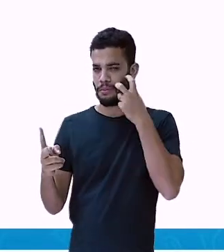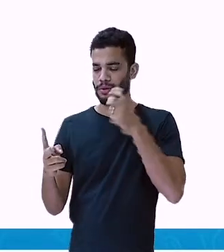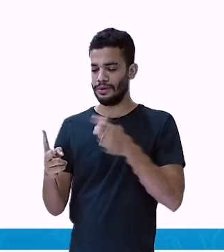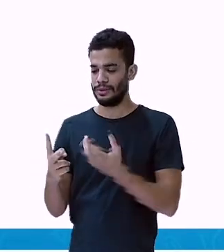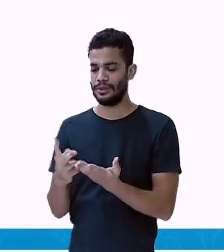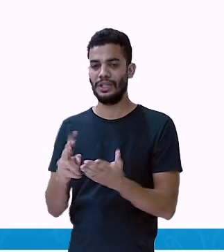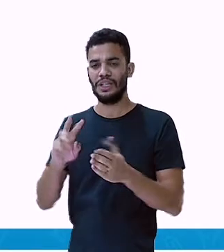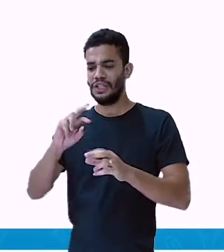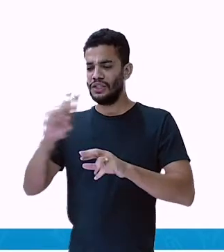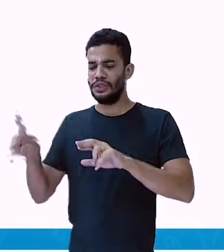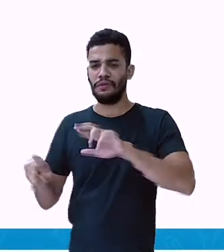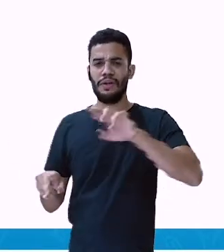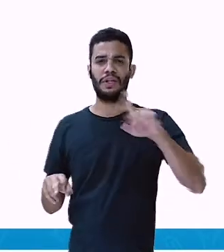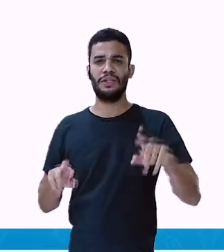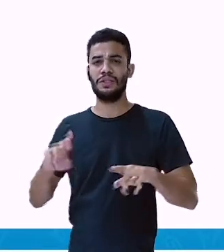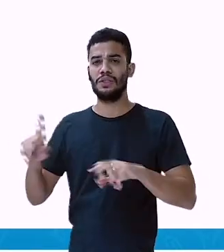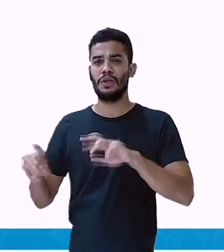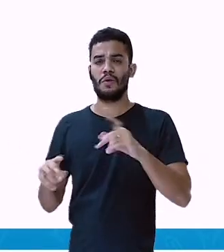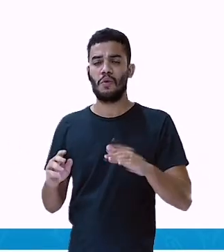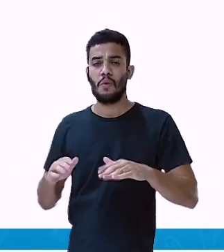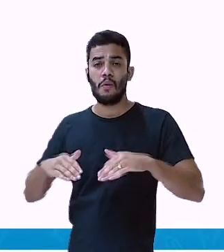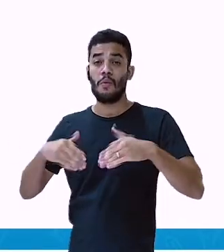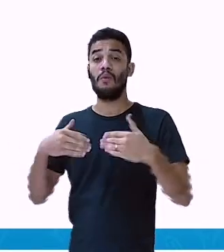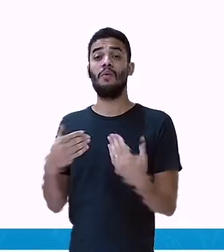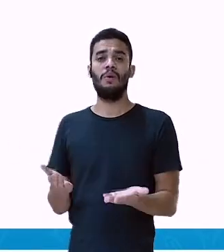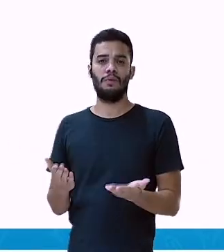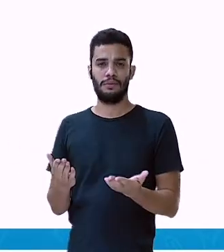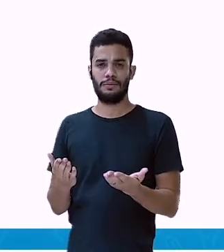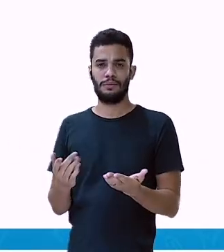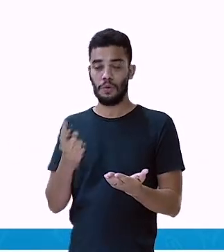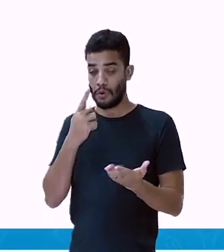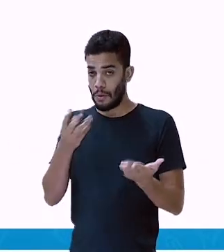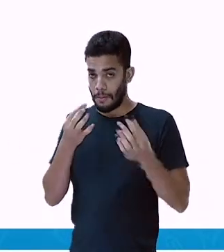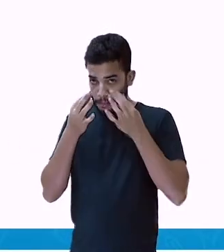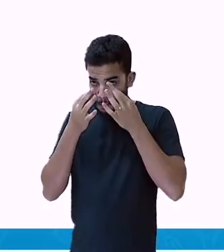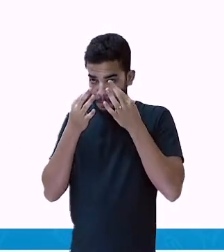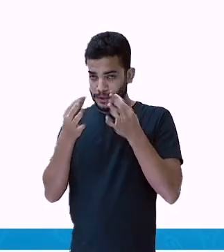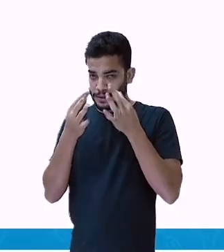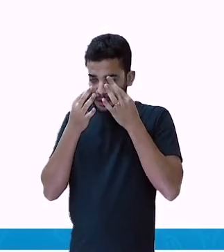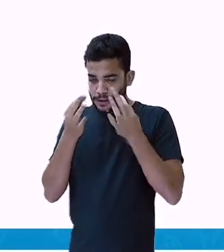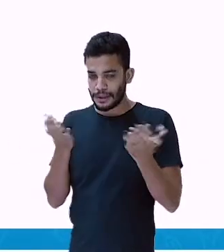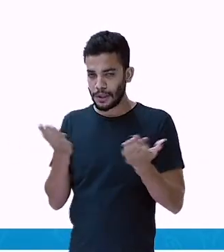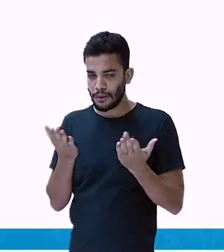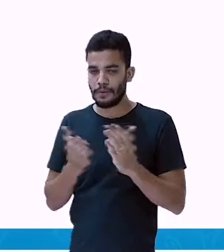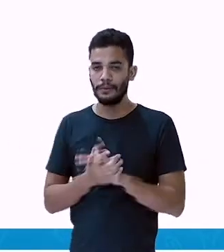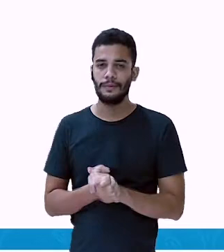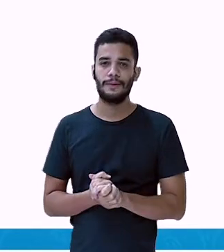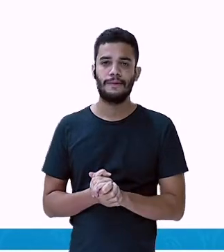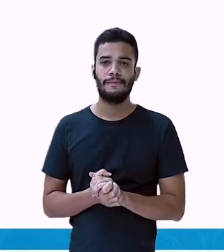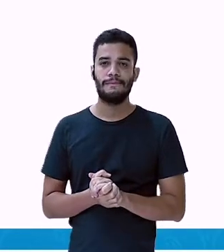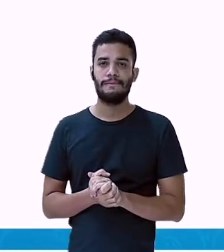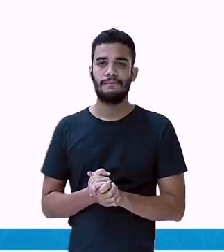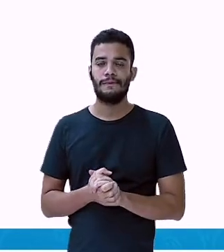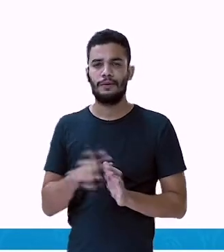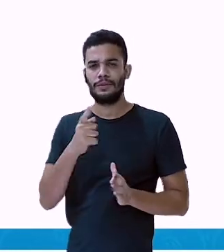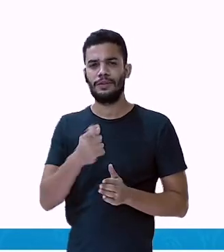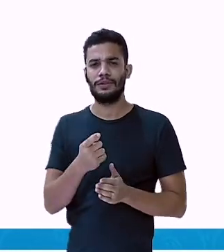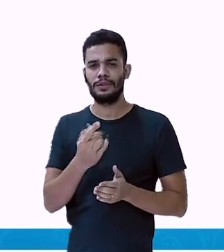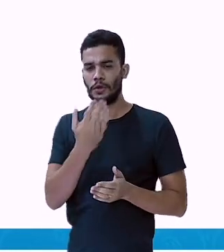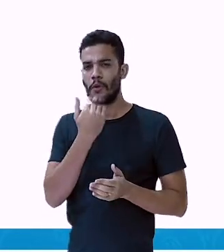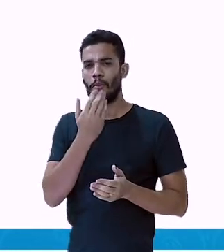novamente aí na sua casa, né? Você vai prestar atenção. Gente, gelatina,